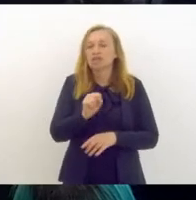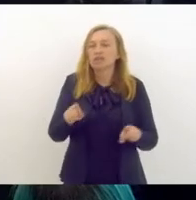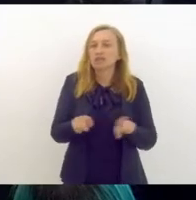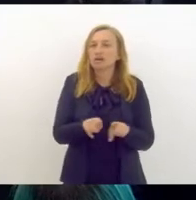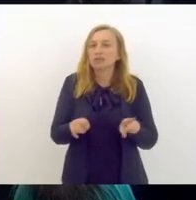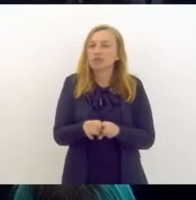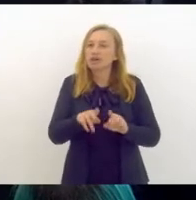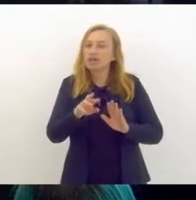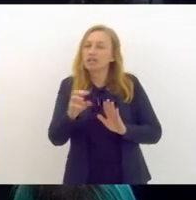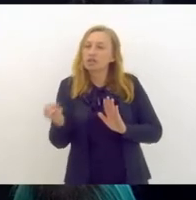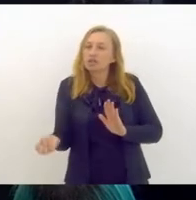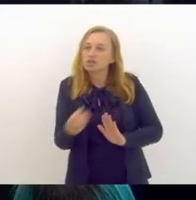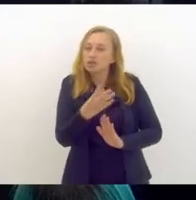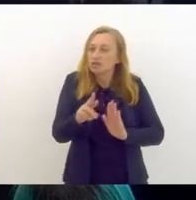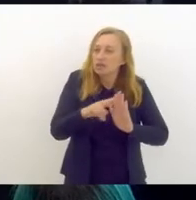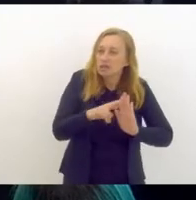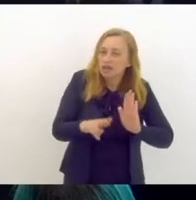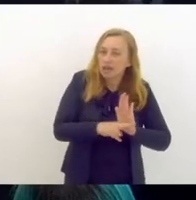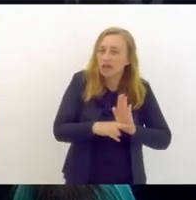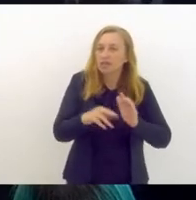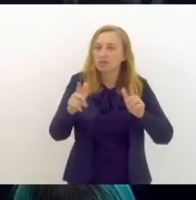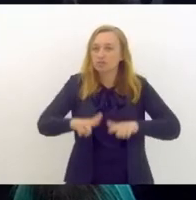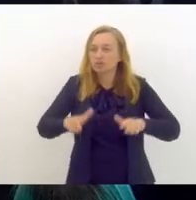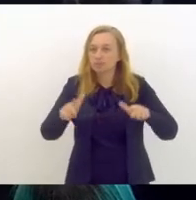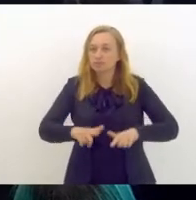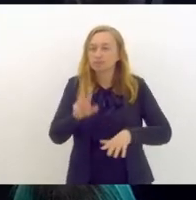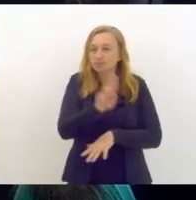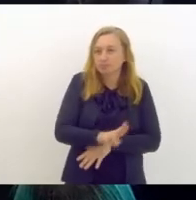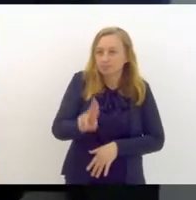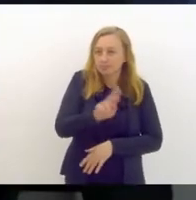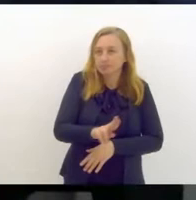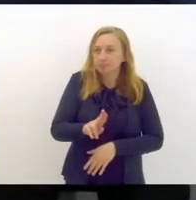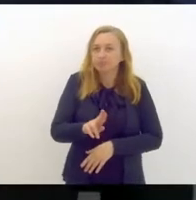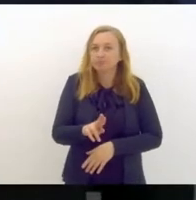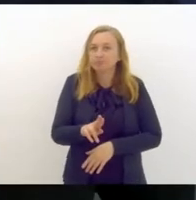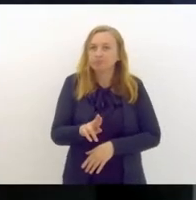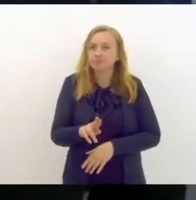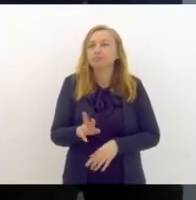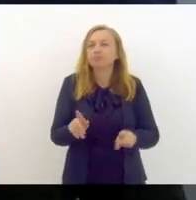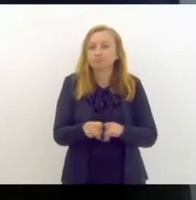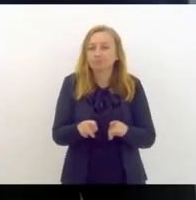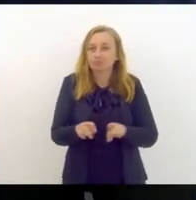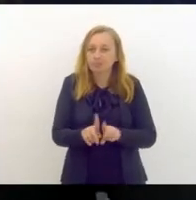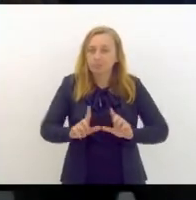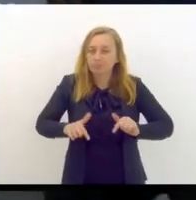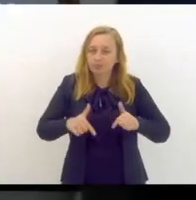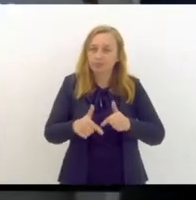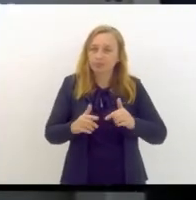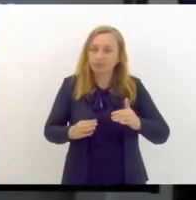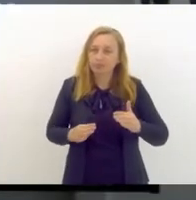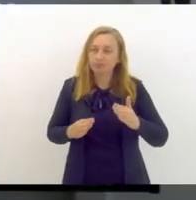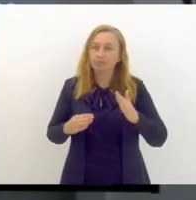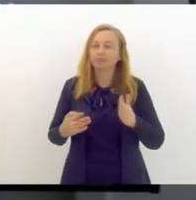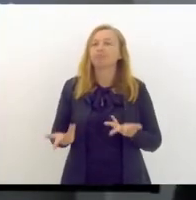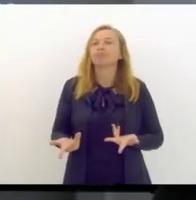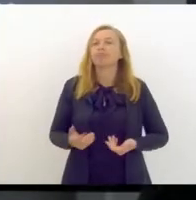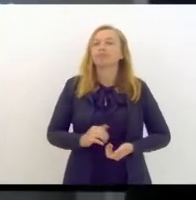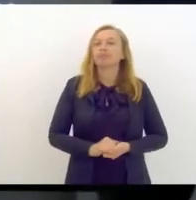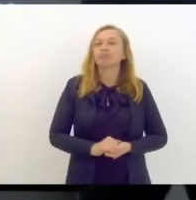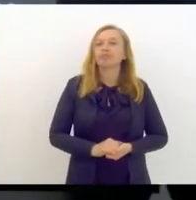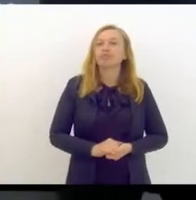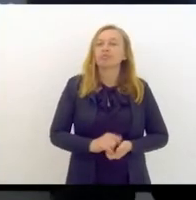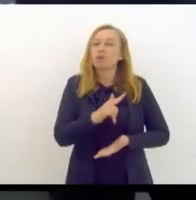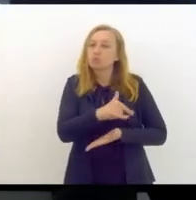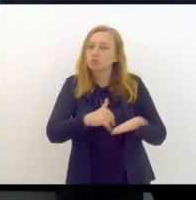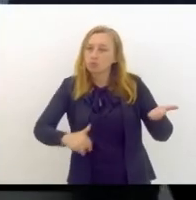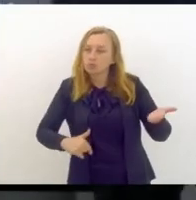definir as normas e as regras do jogo, as normas do uso, e definir ações e metas de implantação da UC. É um